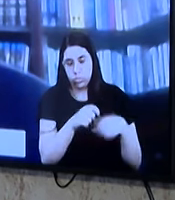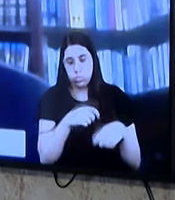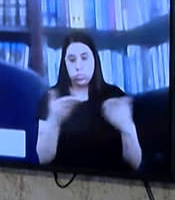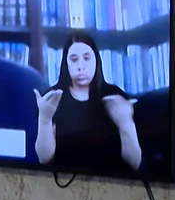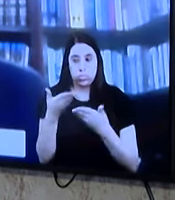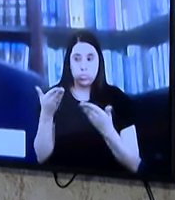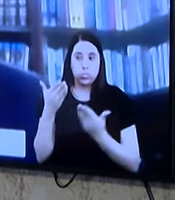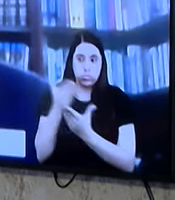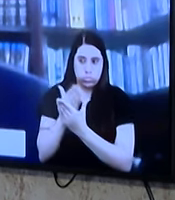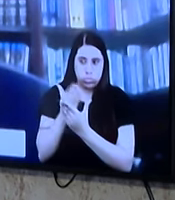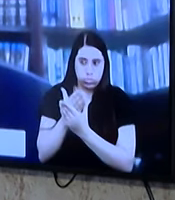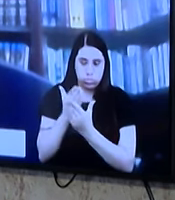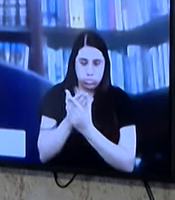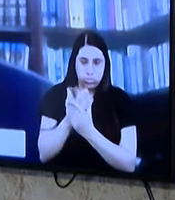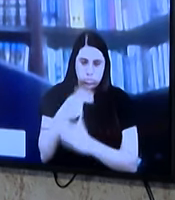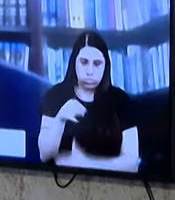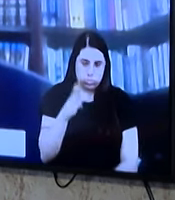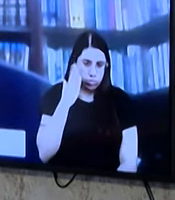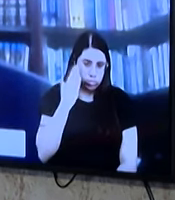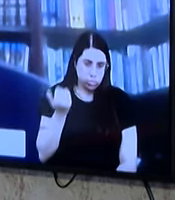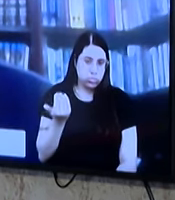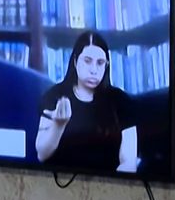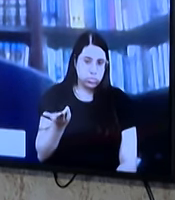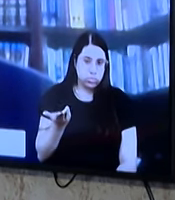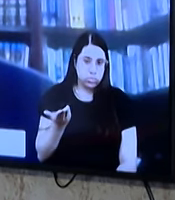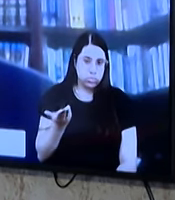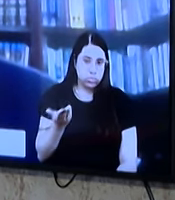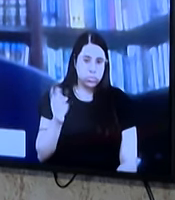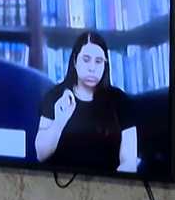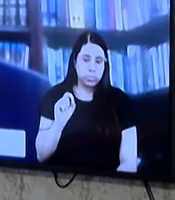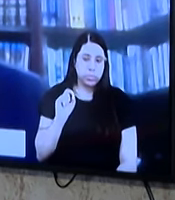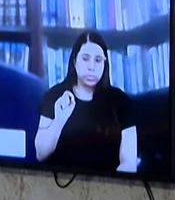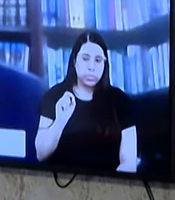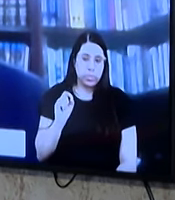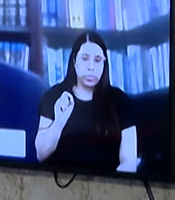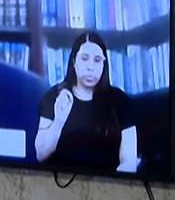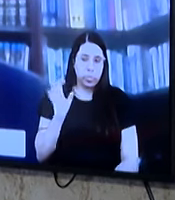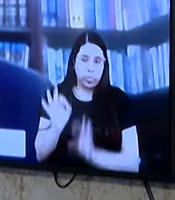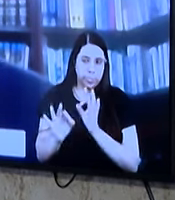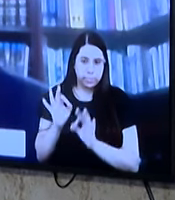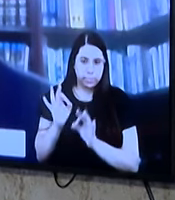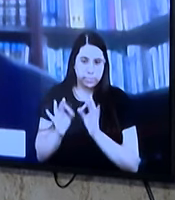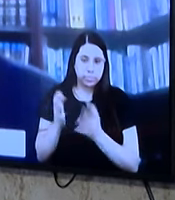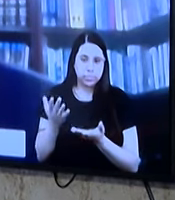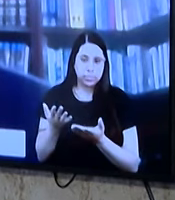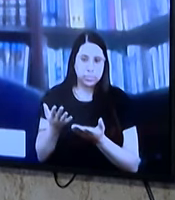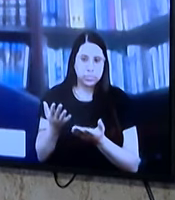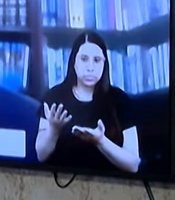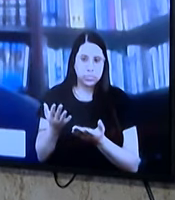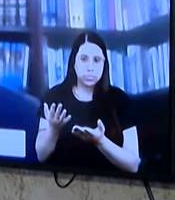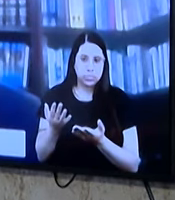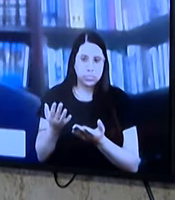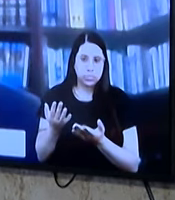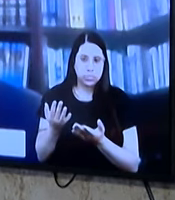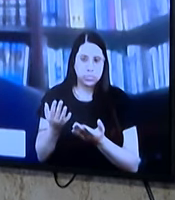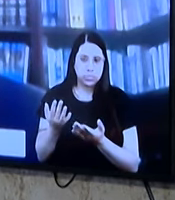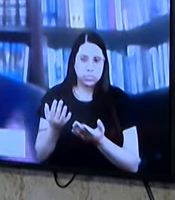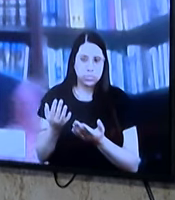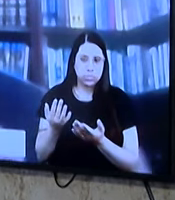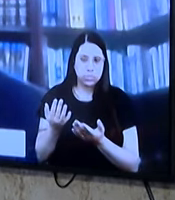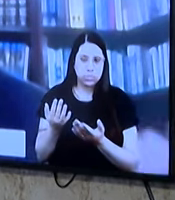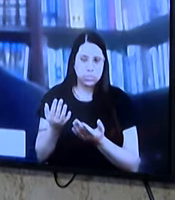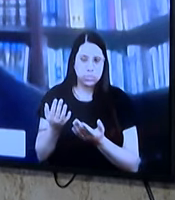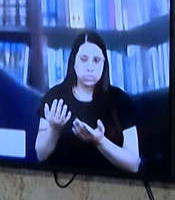vezes após a troca de duas vezes do aparelho eles solicitaram um aparelho novo então chegou o aparelho